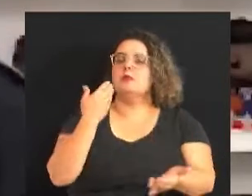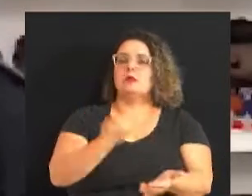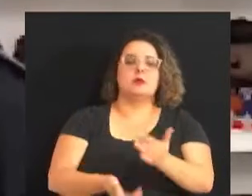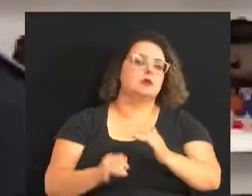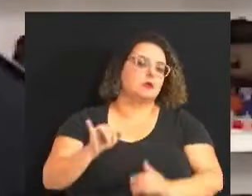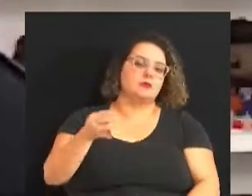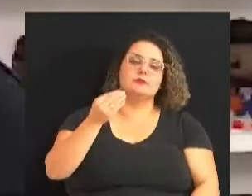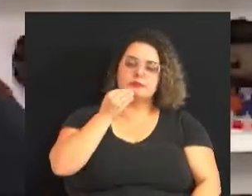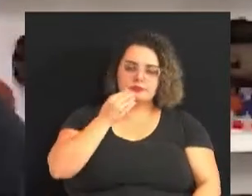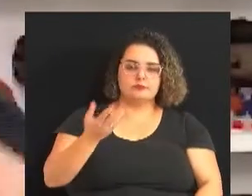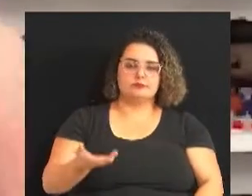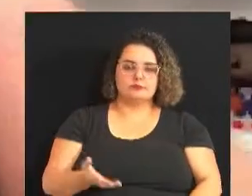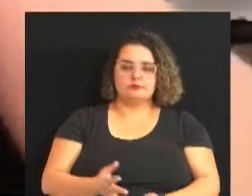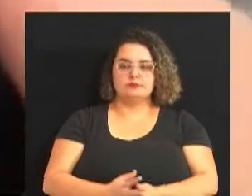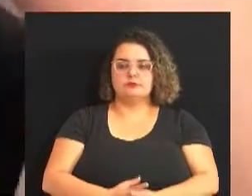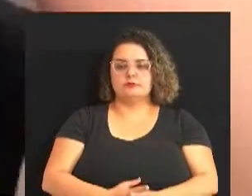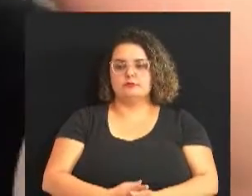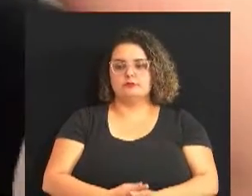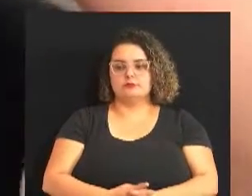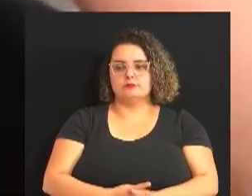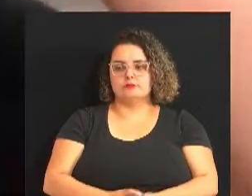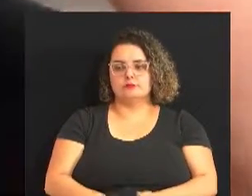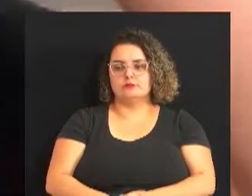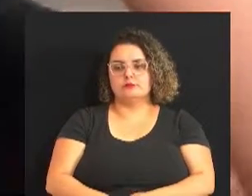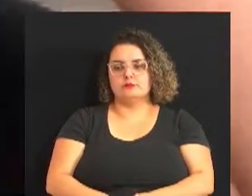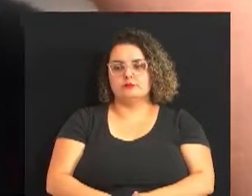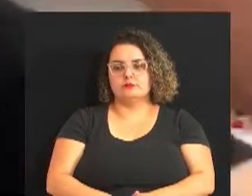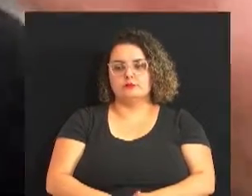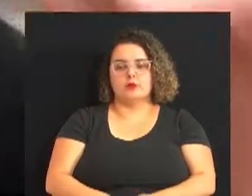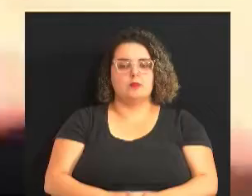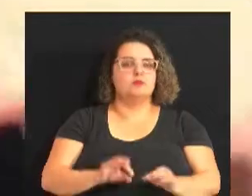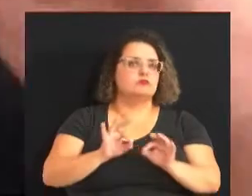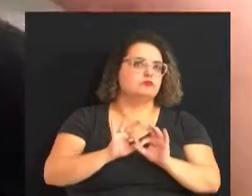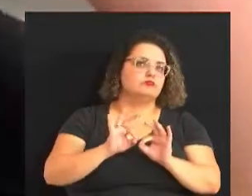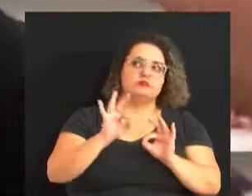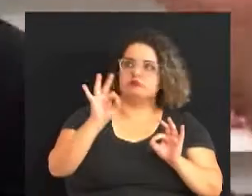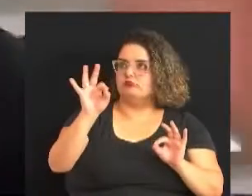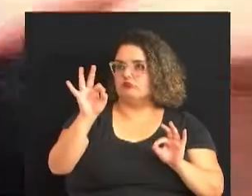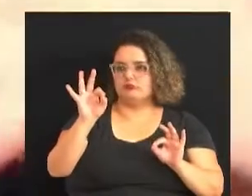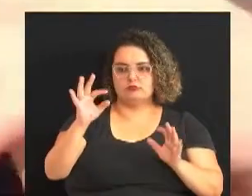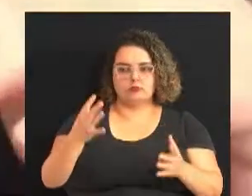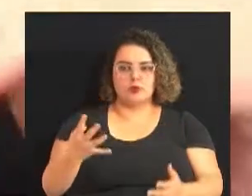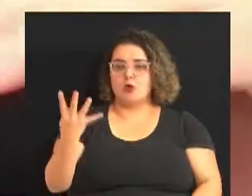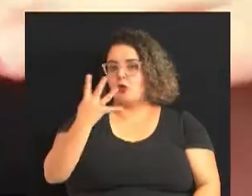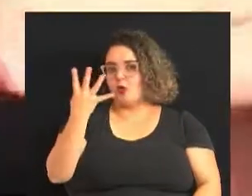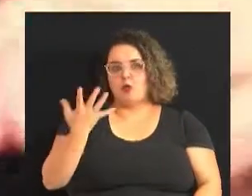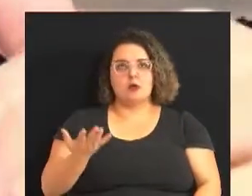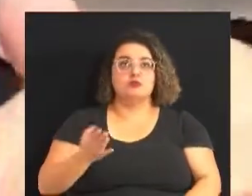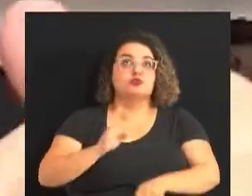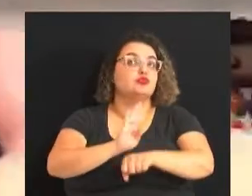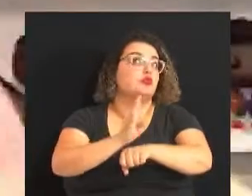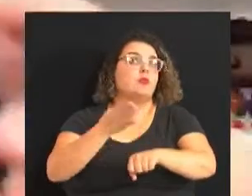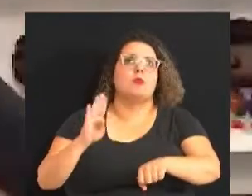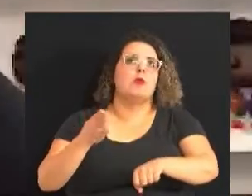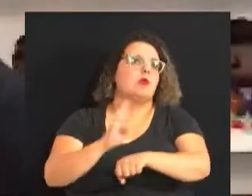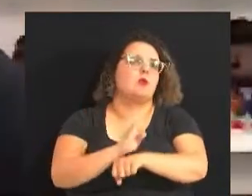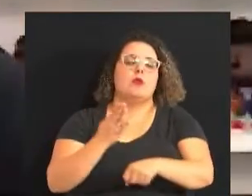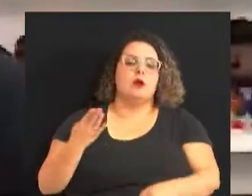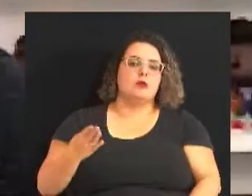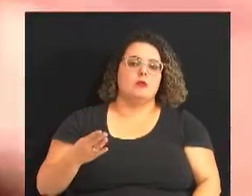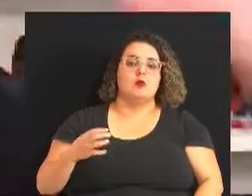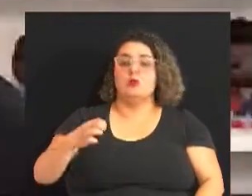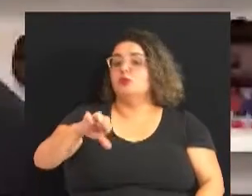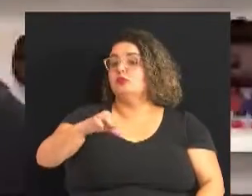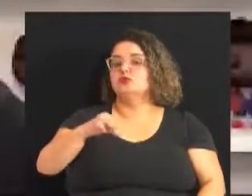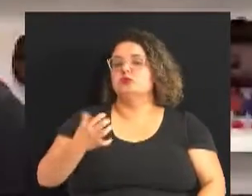Por mais que seja a distância de um quarto lugar, de um bronze, para um nono colocado, até